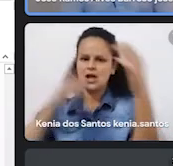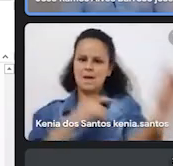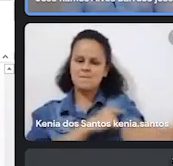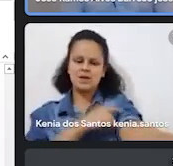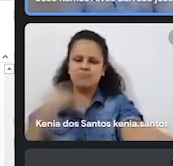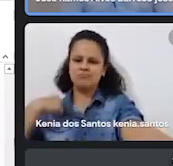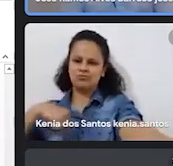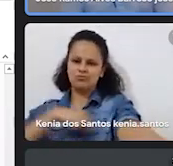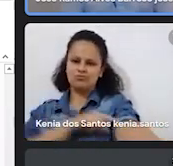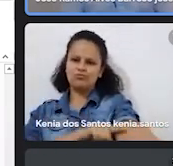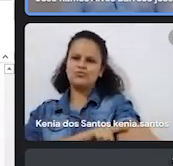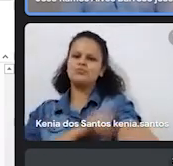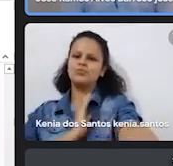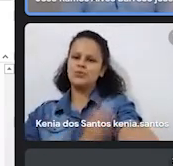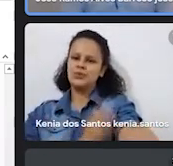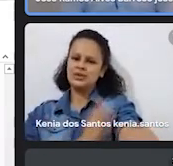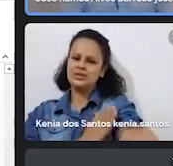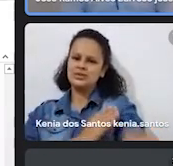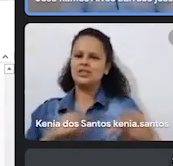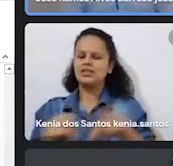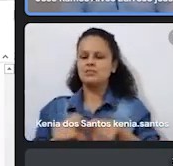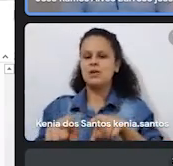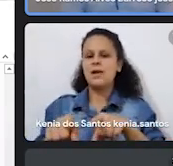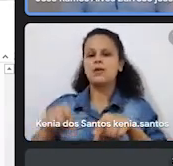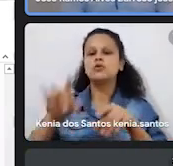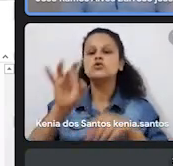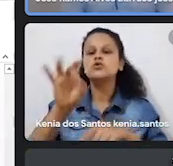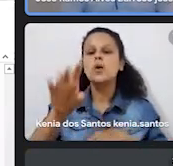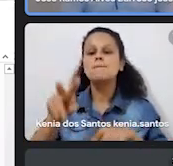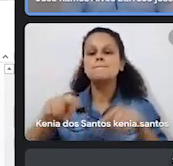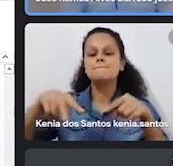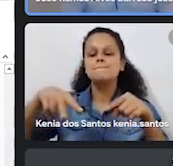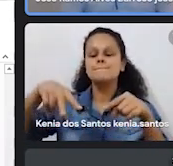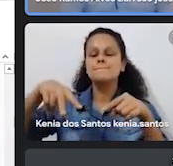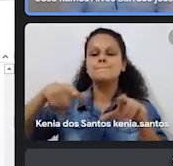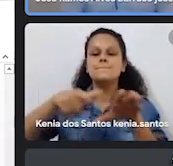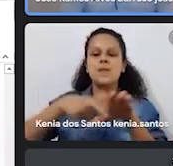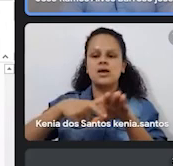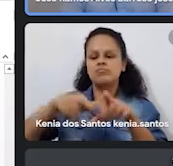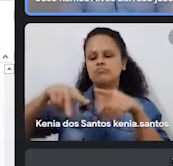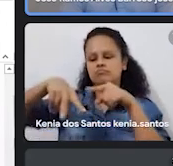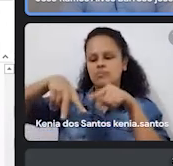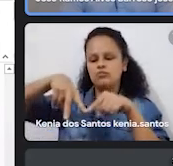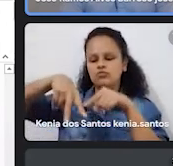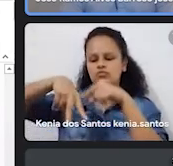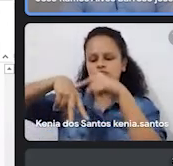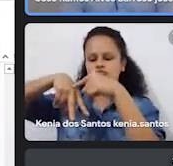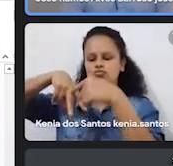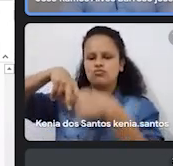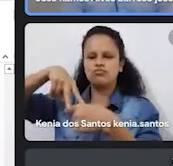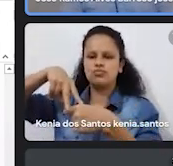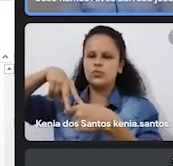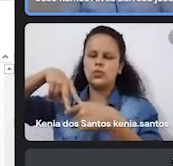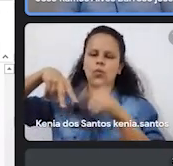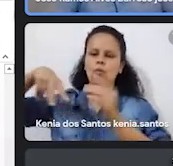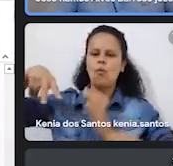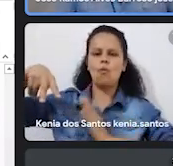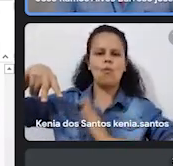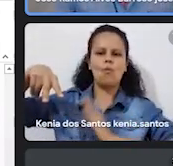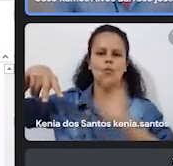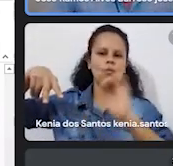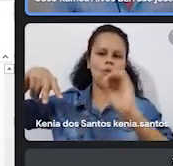E um pé no outro, aí já elimina. Mas o risco